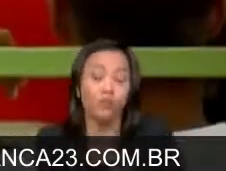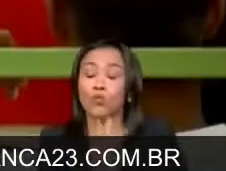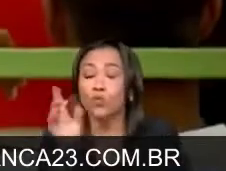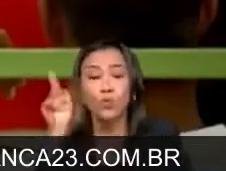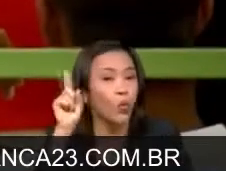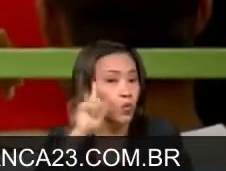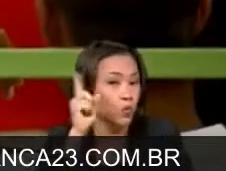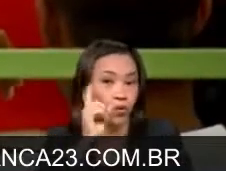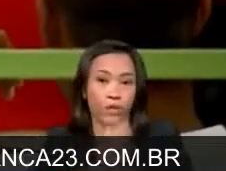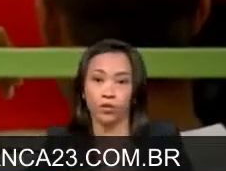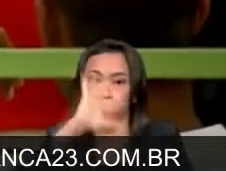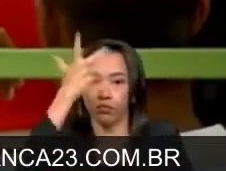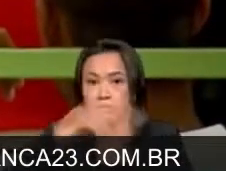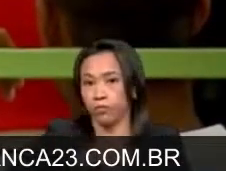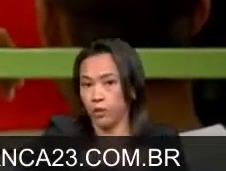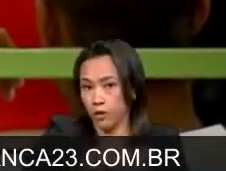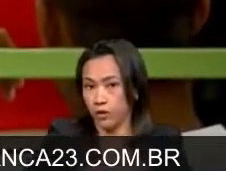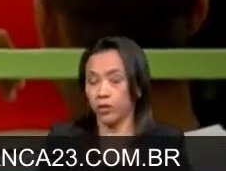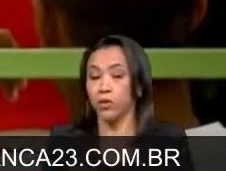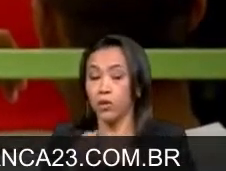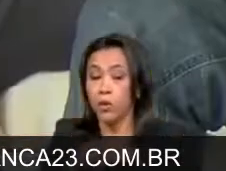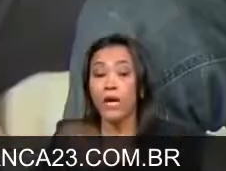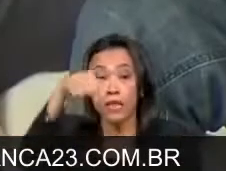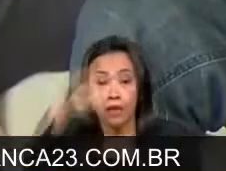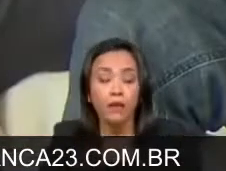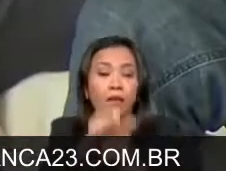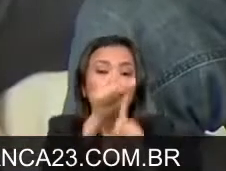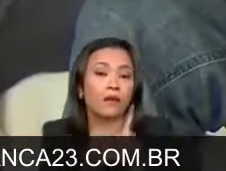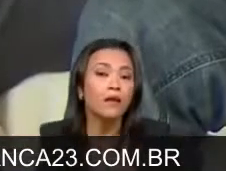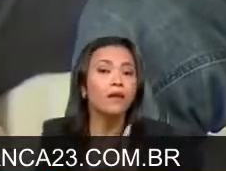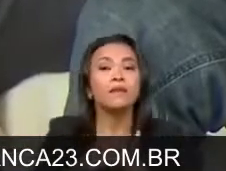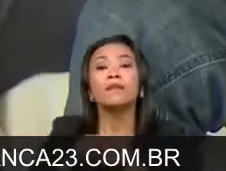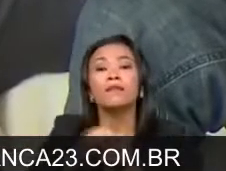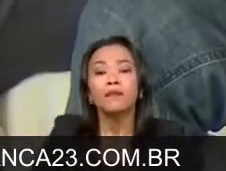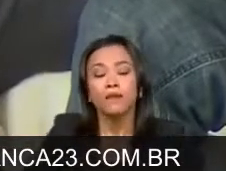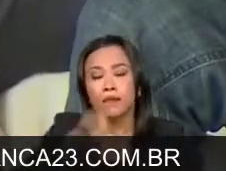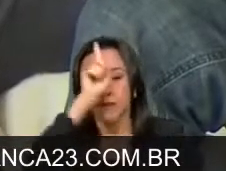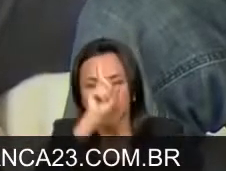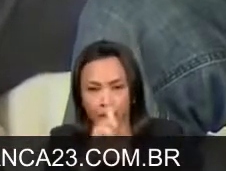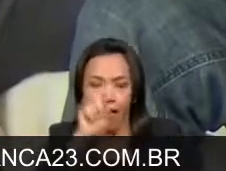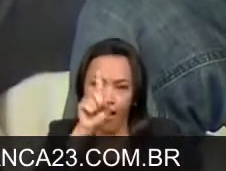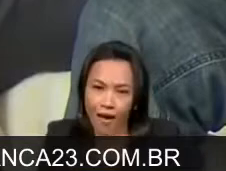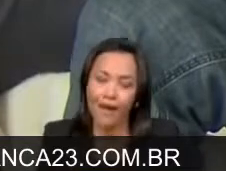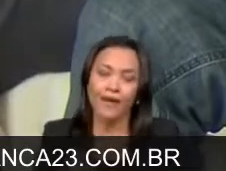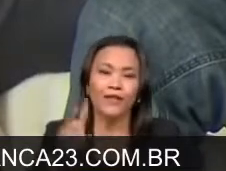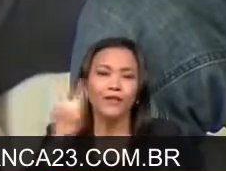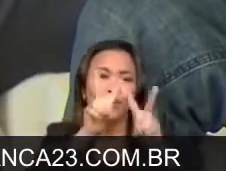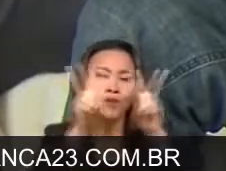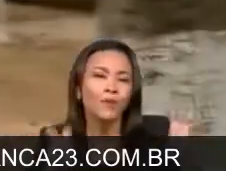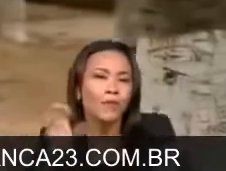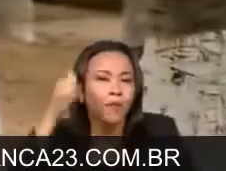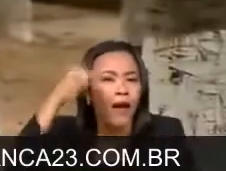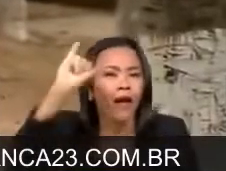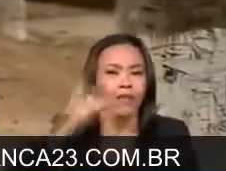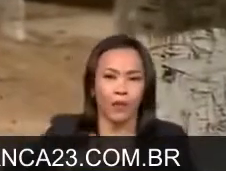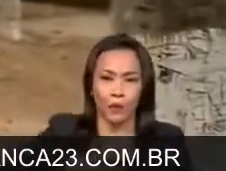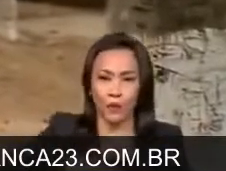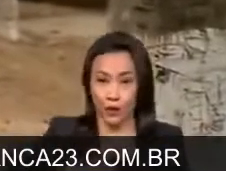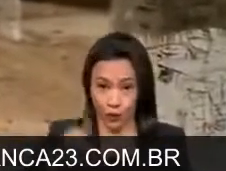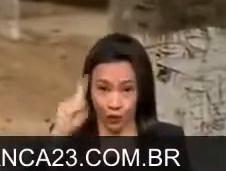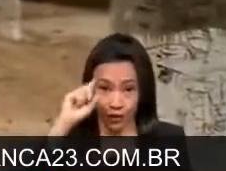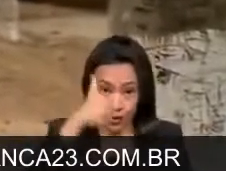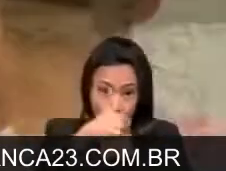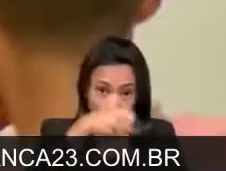dias. Neste mês, considerado Setembro Amarelo, é referente ao Dia Mundial de Prevenção ao Suicídio, no dia